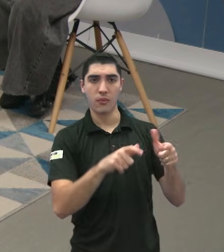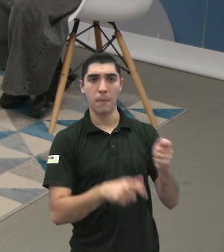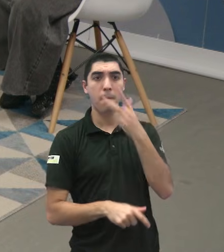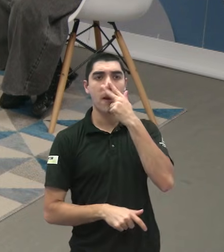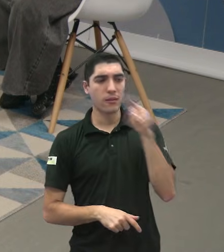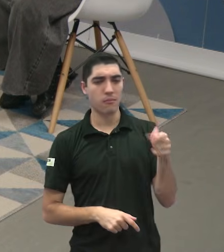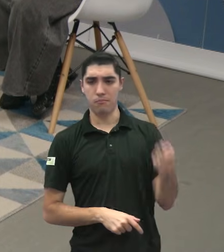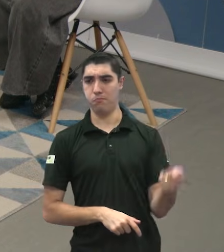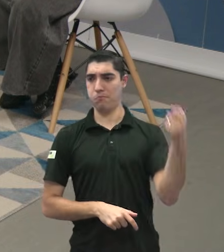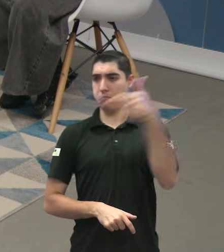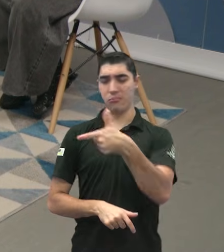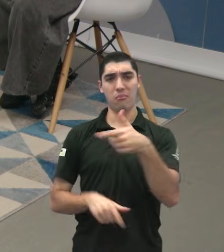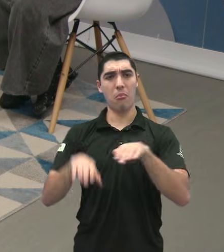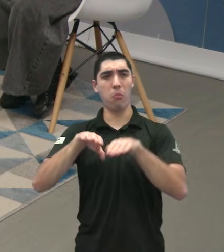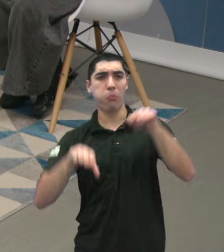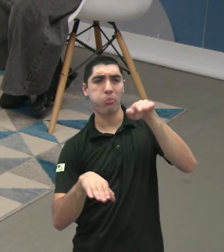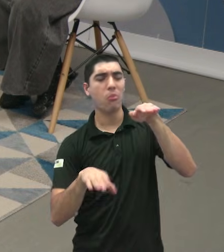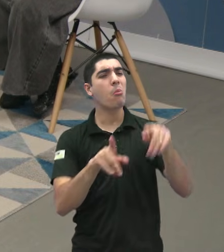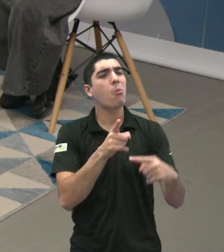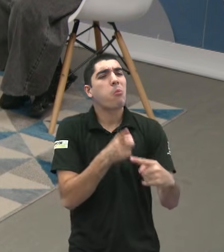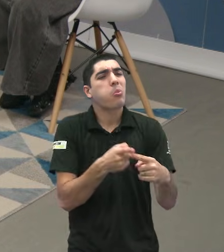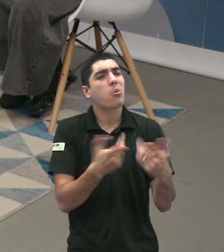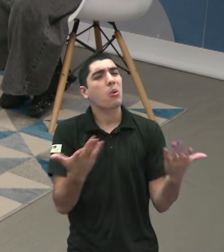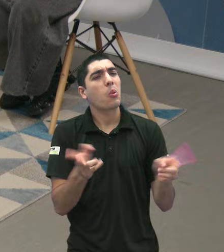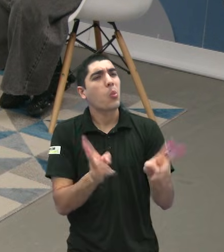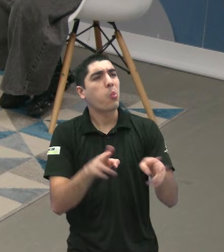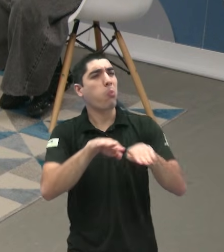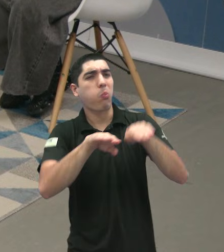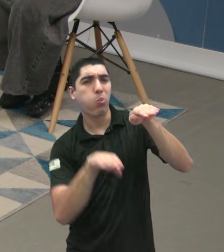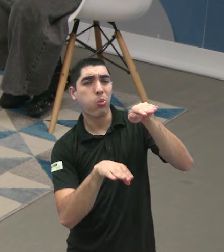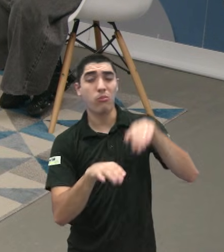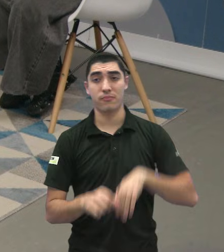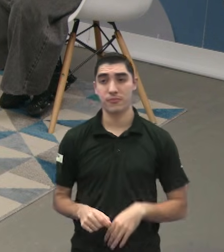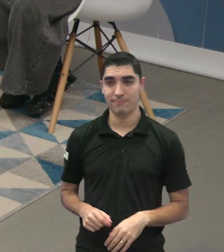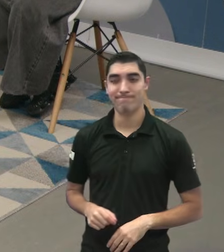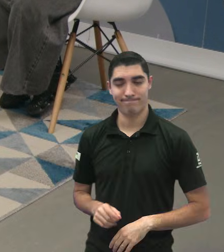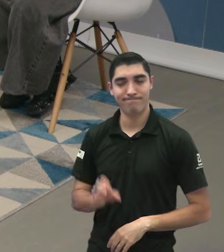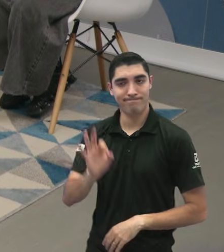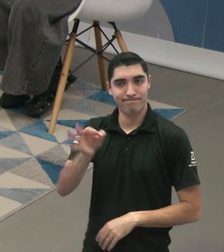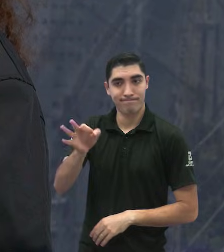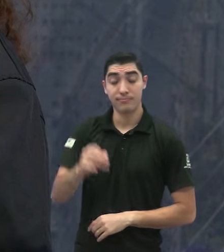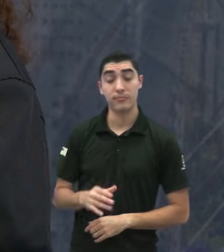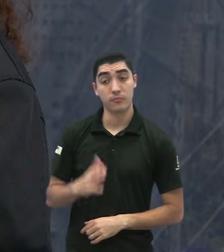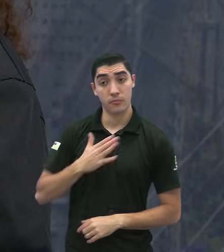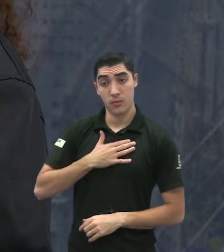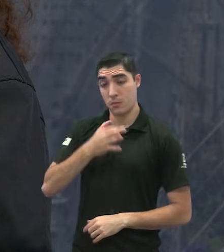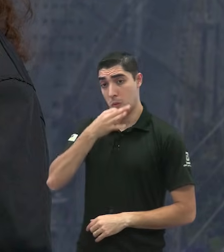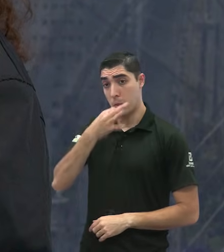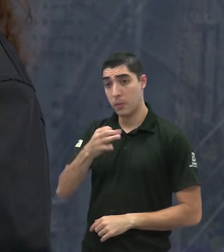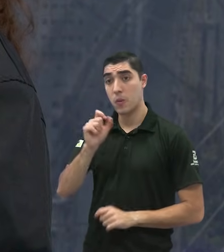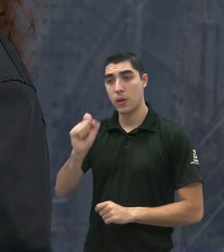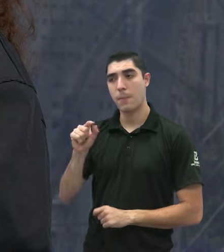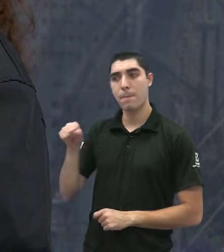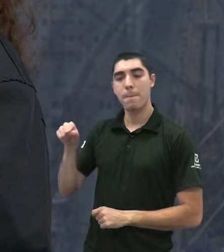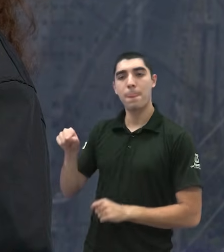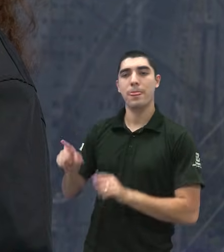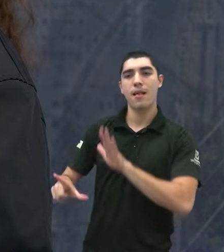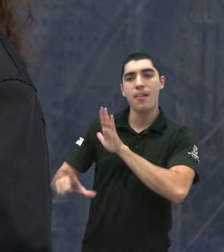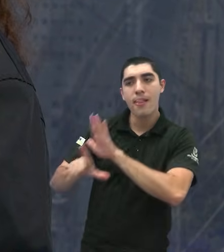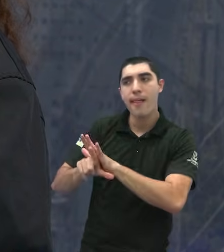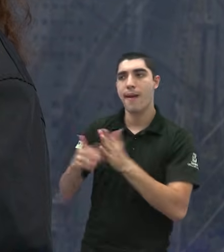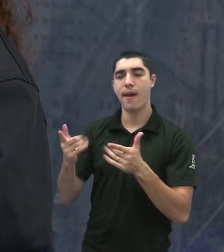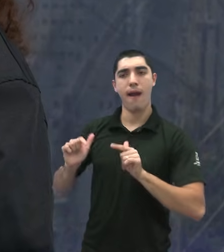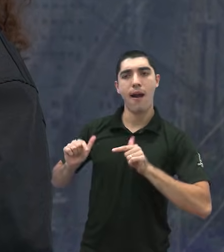que explica essa desigualdade? Certo. Acredito que as políticas sociais que foram aplicadas, por